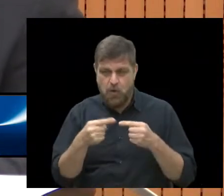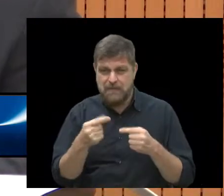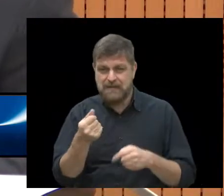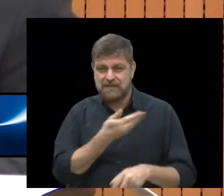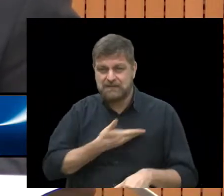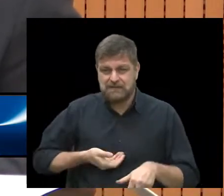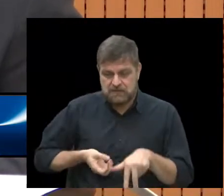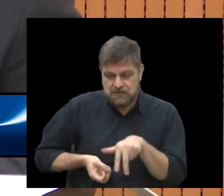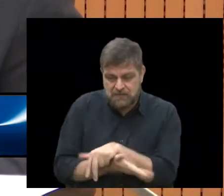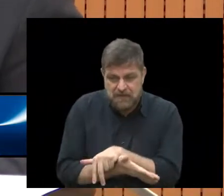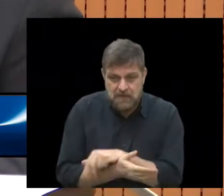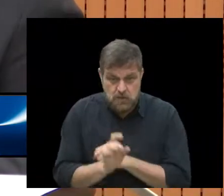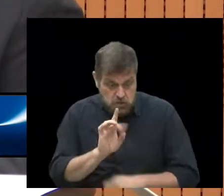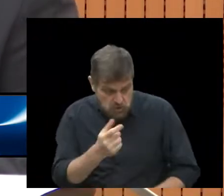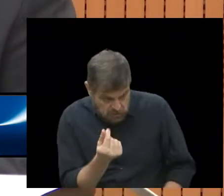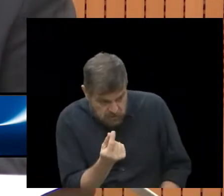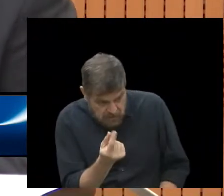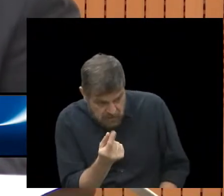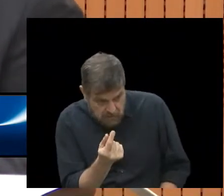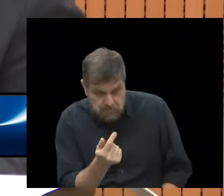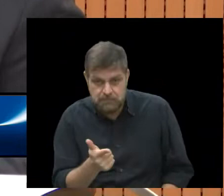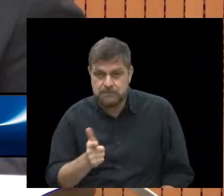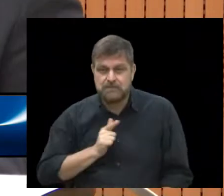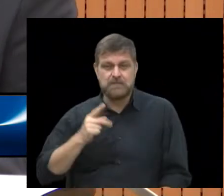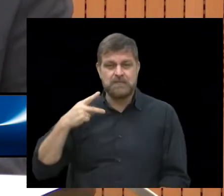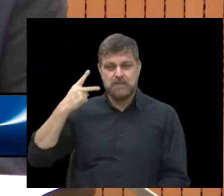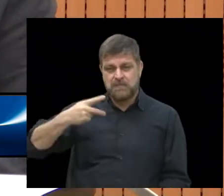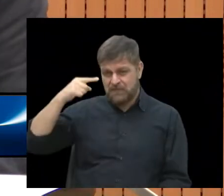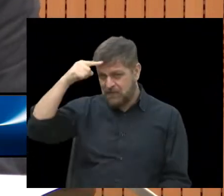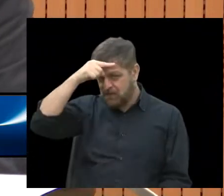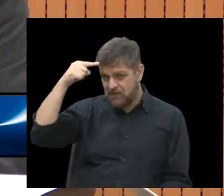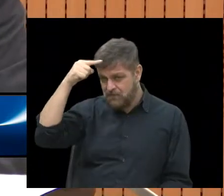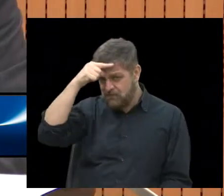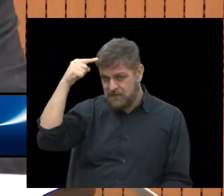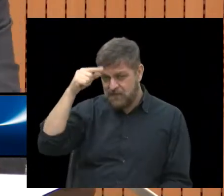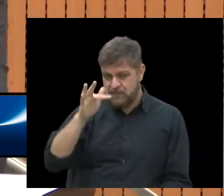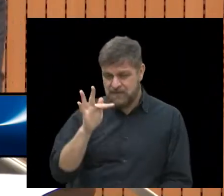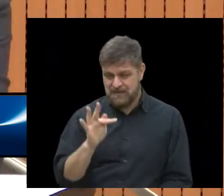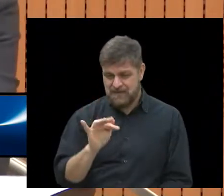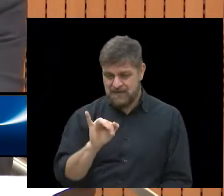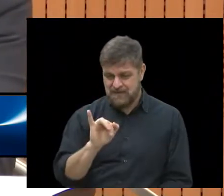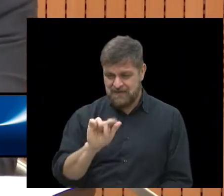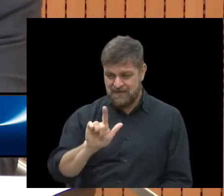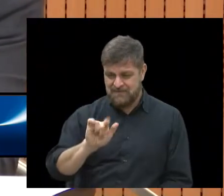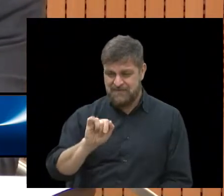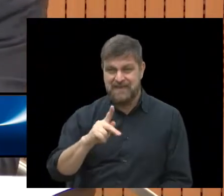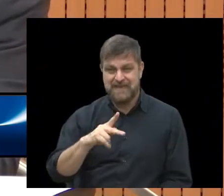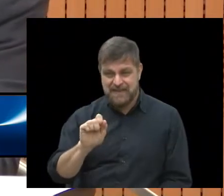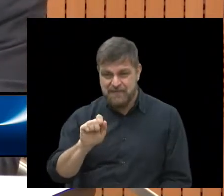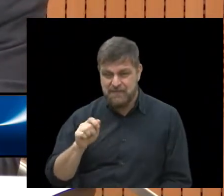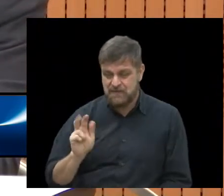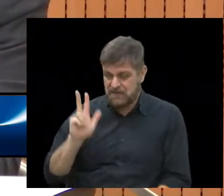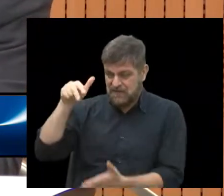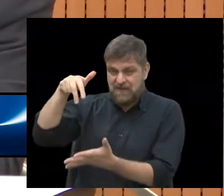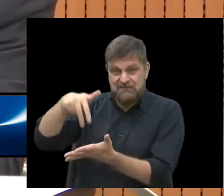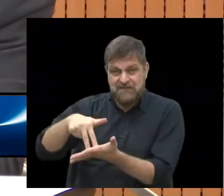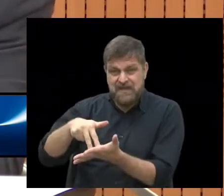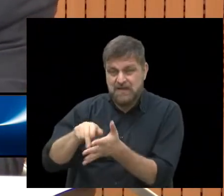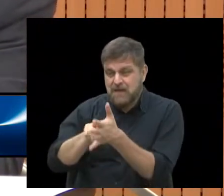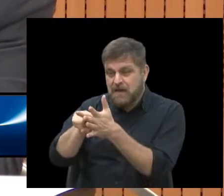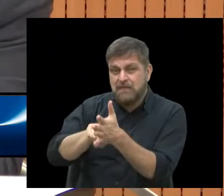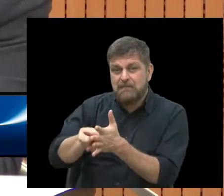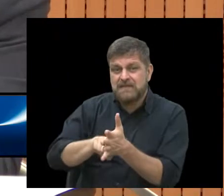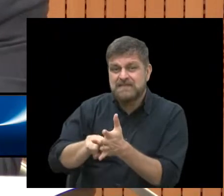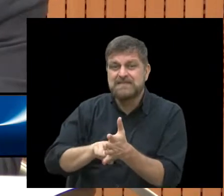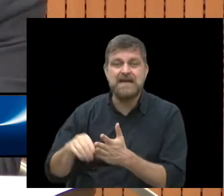apenas a desvio de dinheiro. O vereador Felipe Marques, ele chegou a falar para verificar na conta